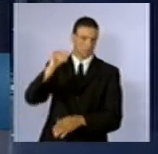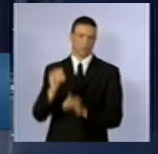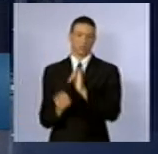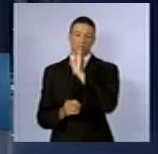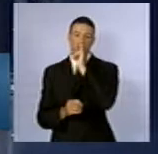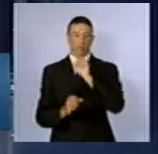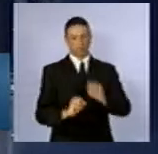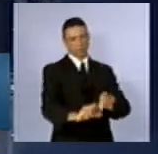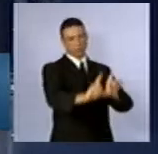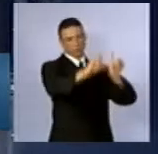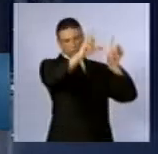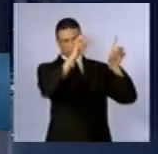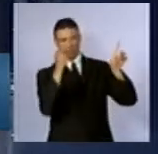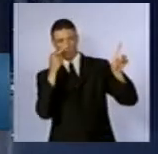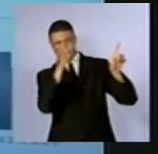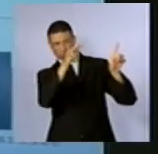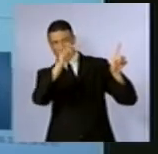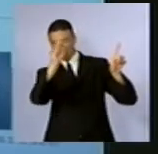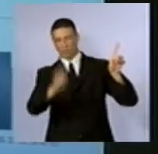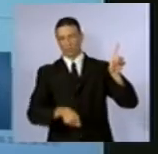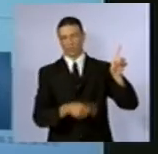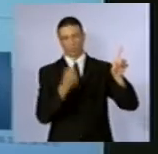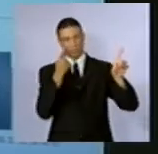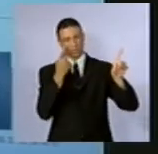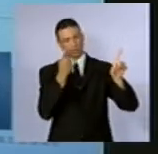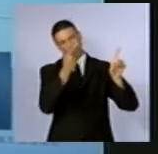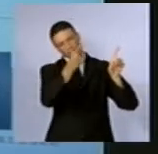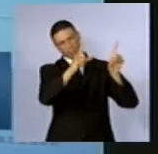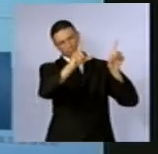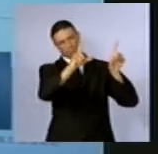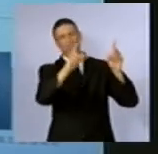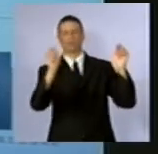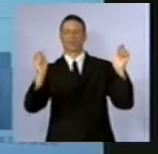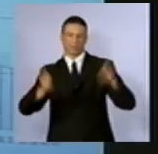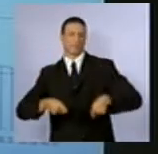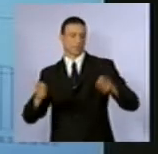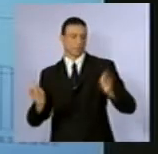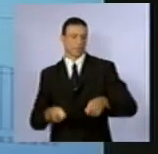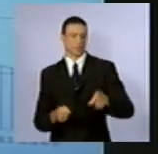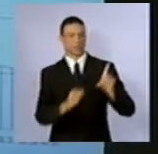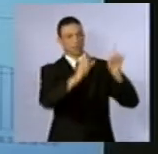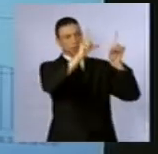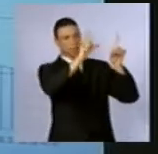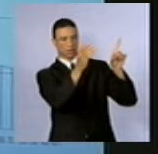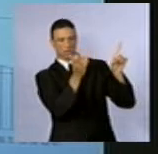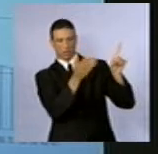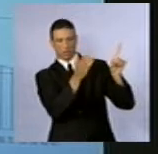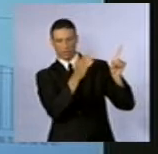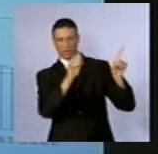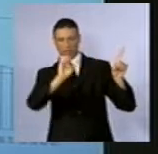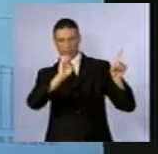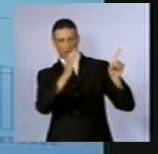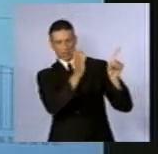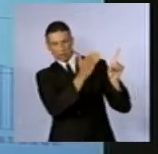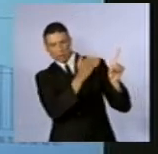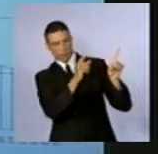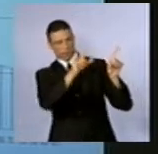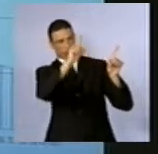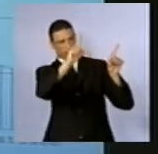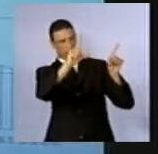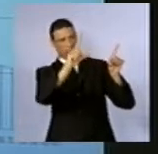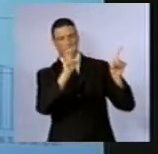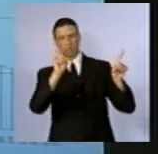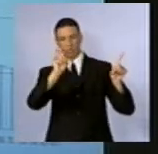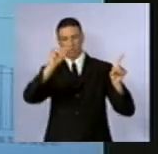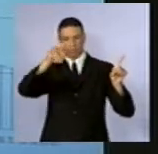ali na simulação, ela é possível. Agora, também no canto esquerdo da tela, a linha hoje, 5